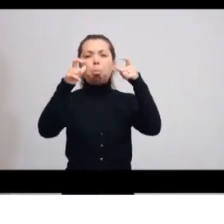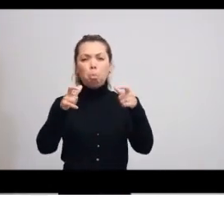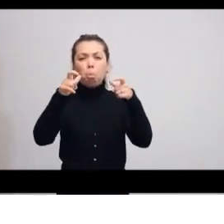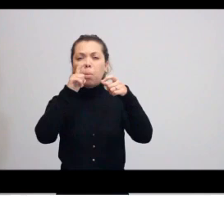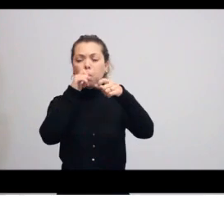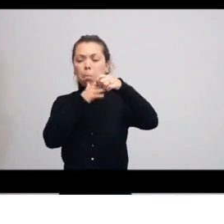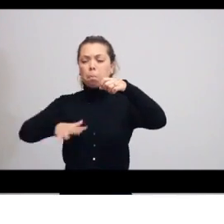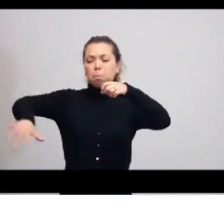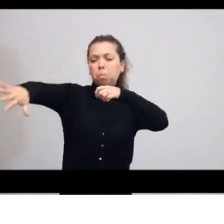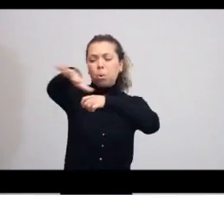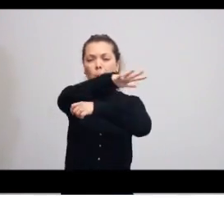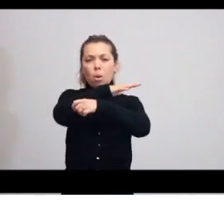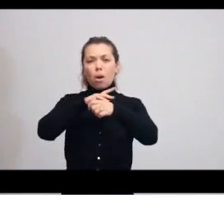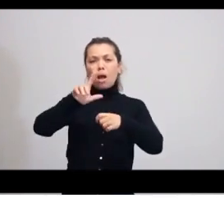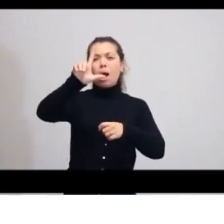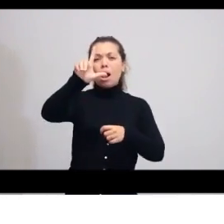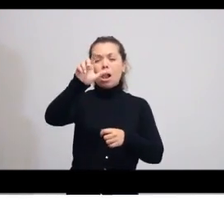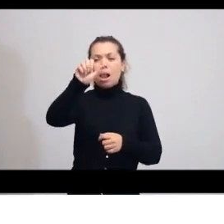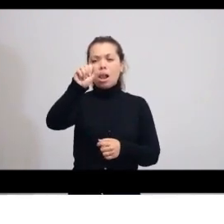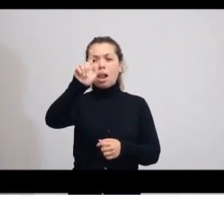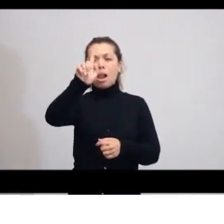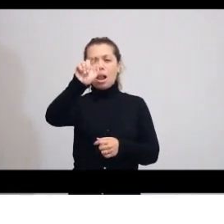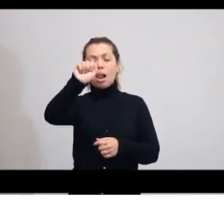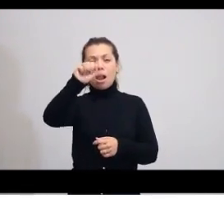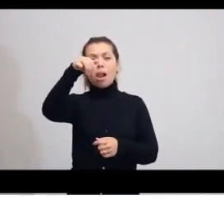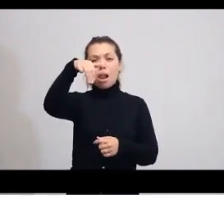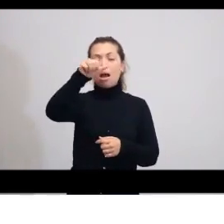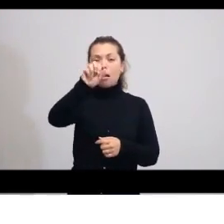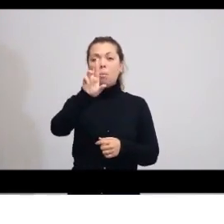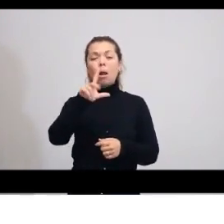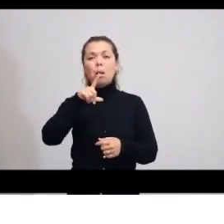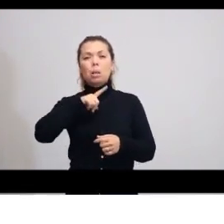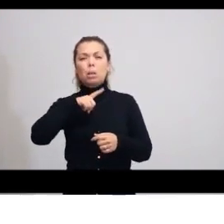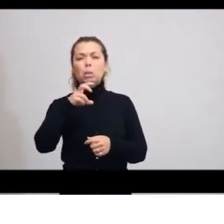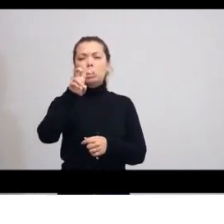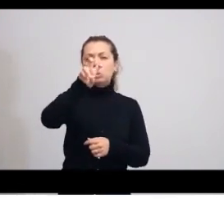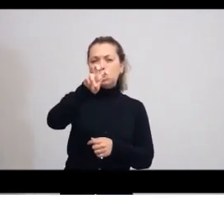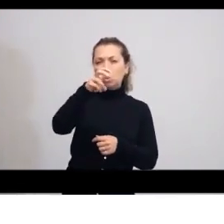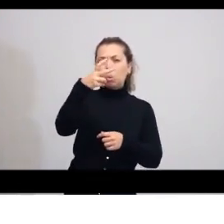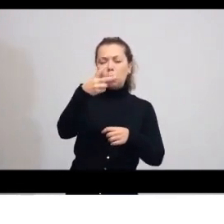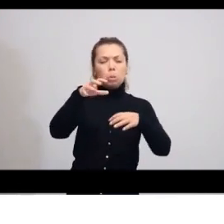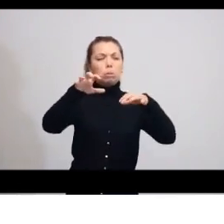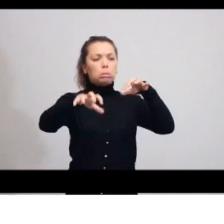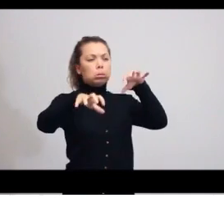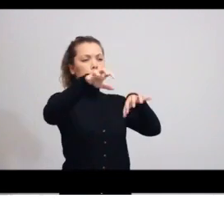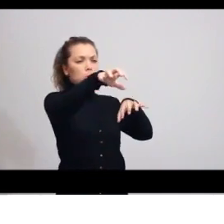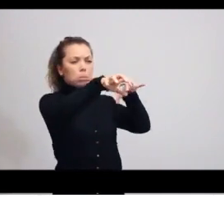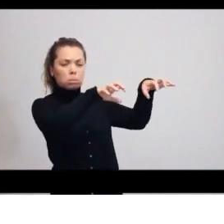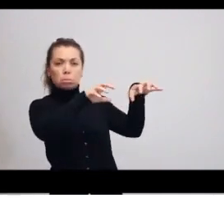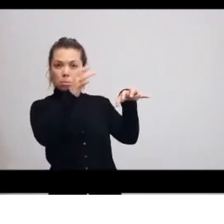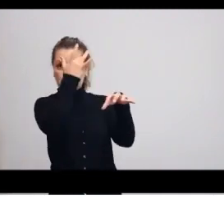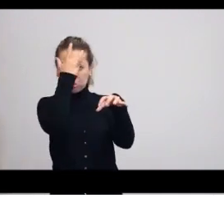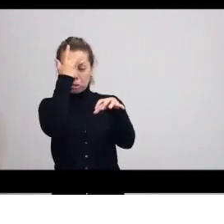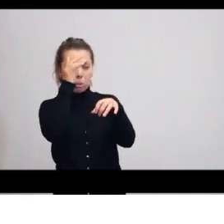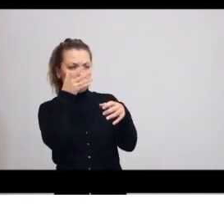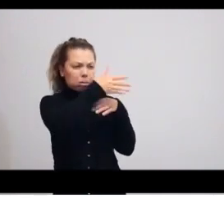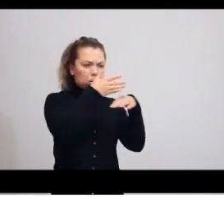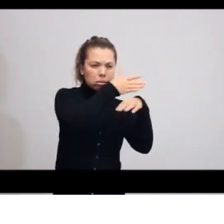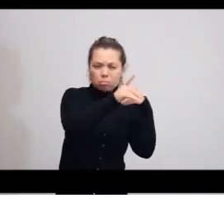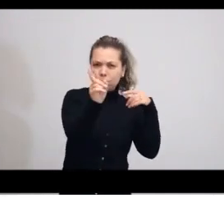estabelecida, sem um resultado satisfatório para a equação entre duas necessidades: a preservação ambiental e